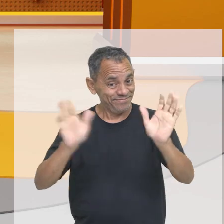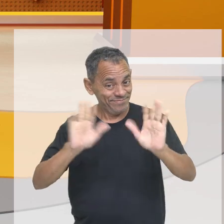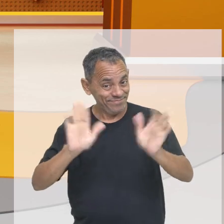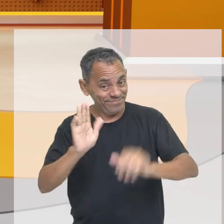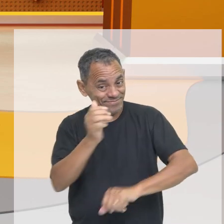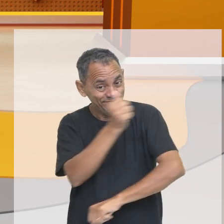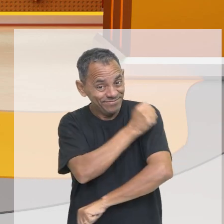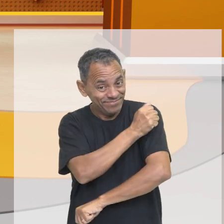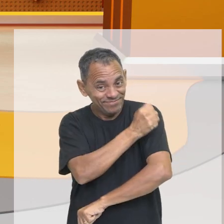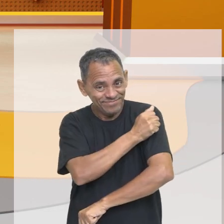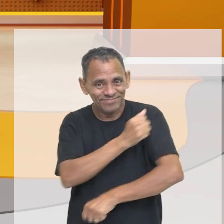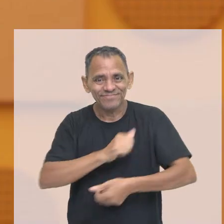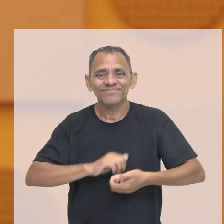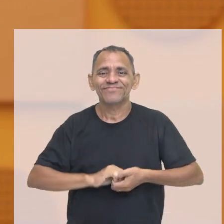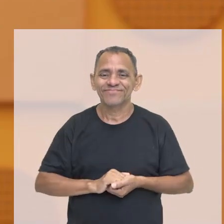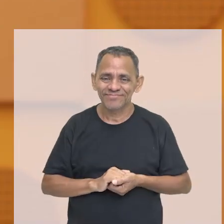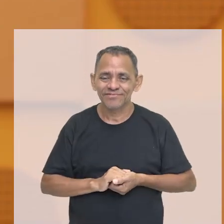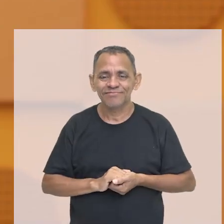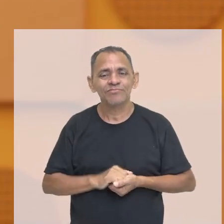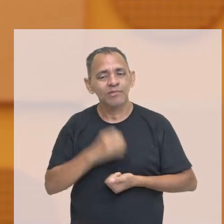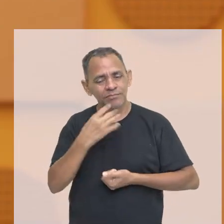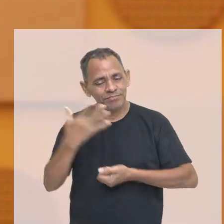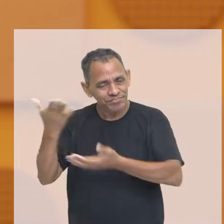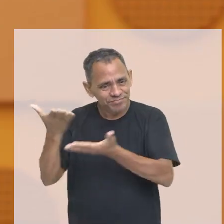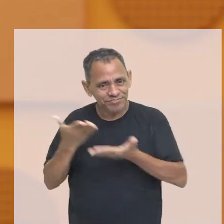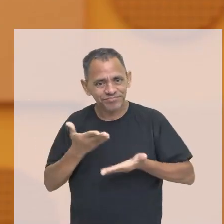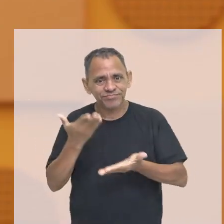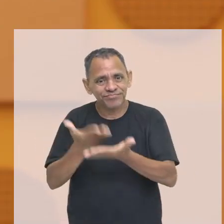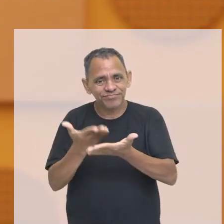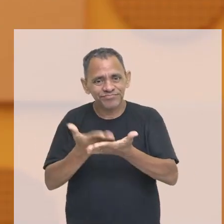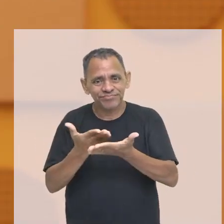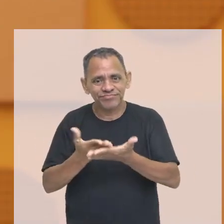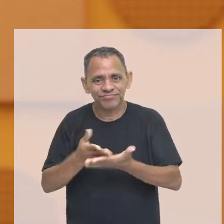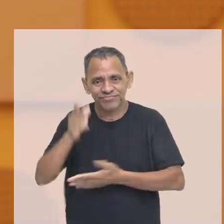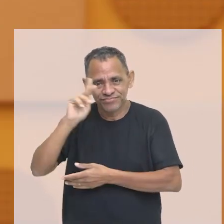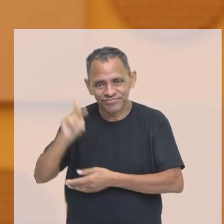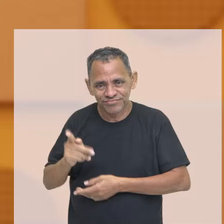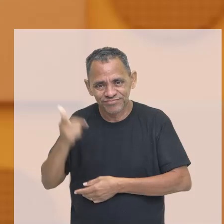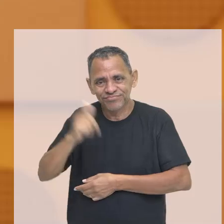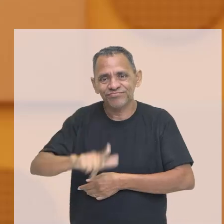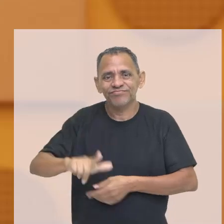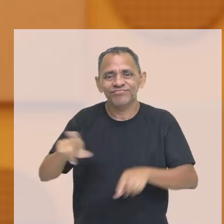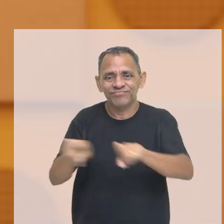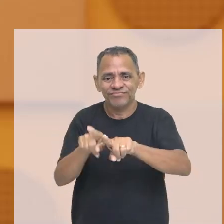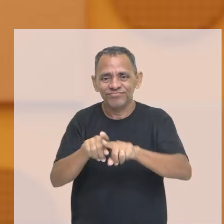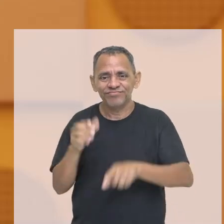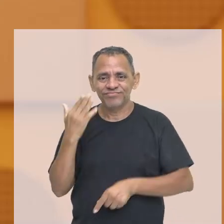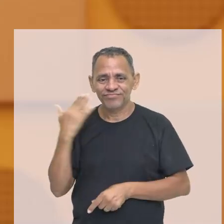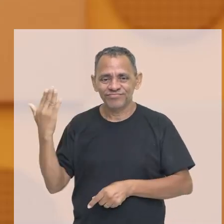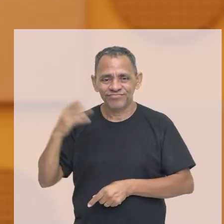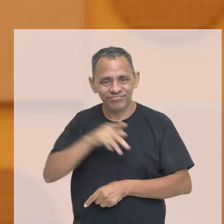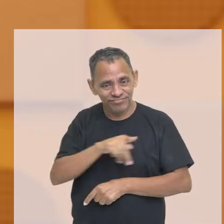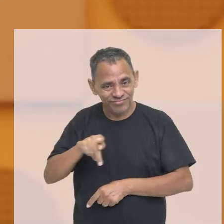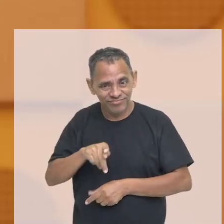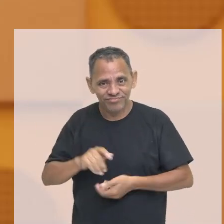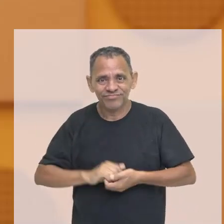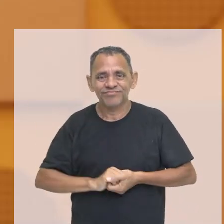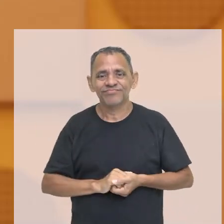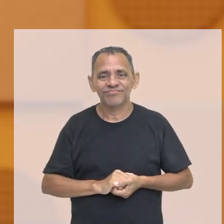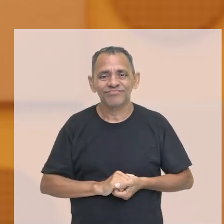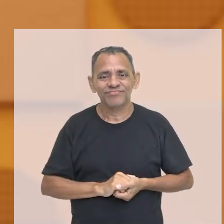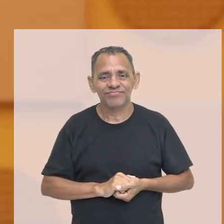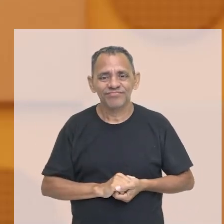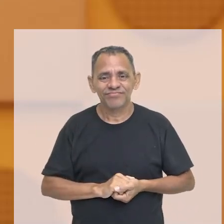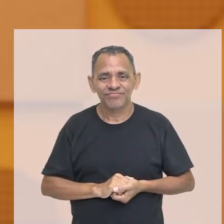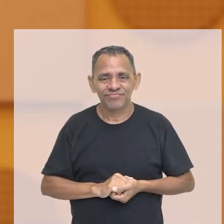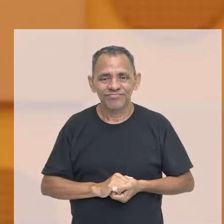Olá, queridos alunos! Sejam bem-vindos a mais uma aula de História. Eu sou a professora Michele Santos e vamos verificar o